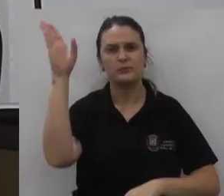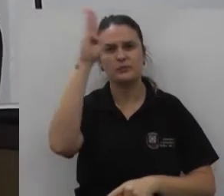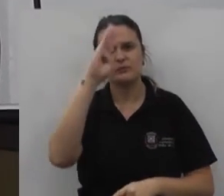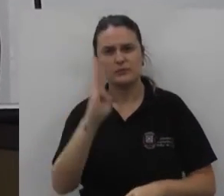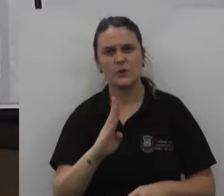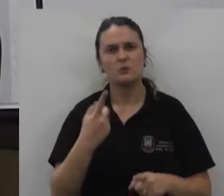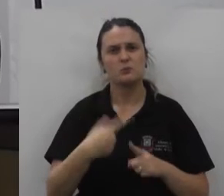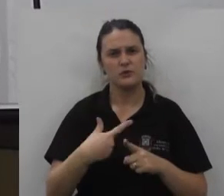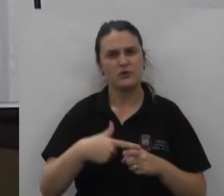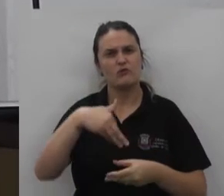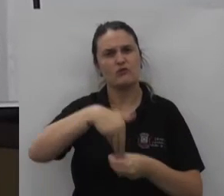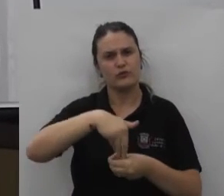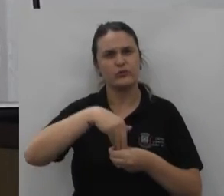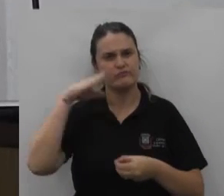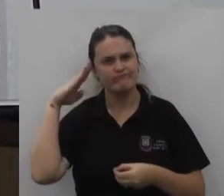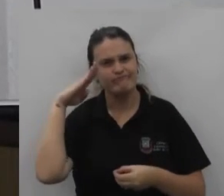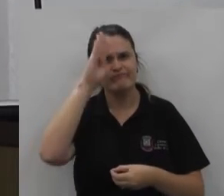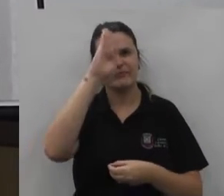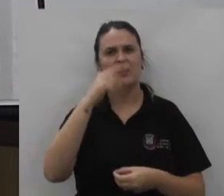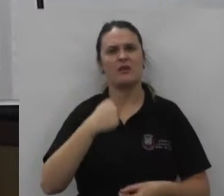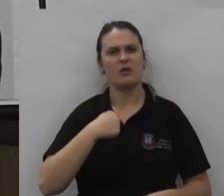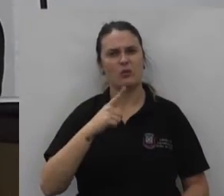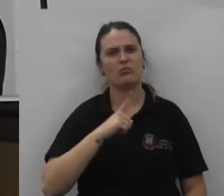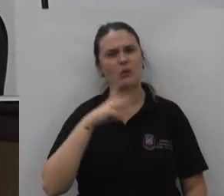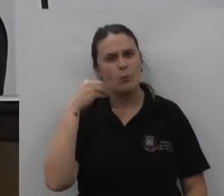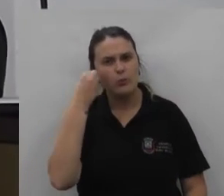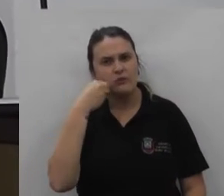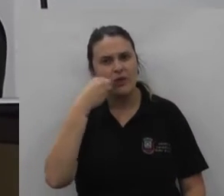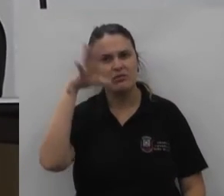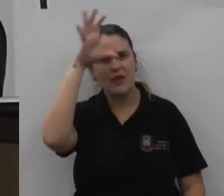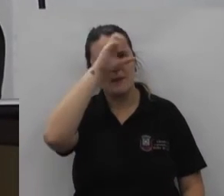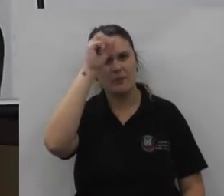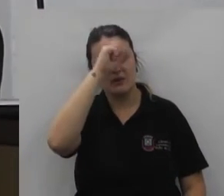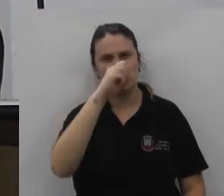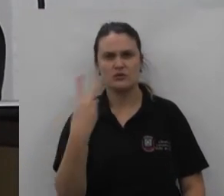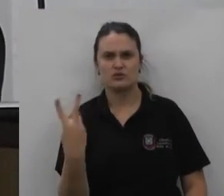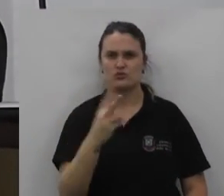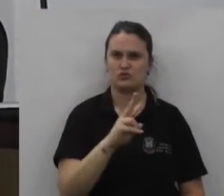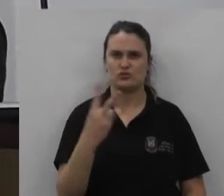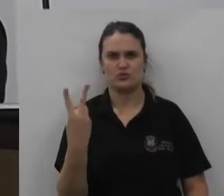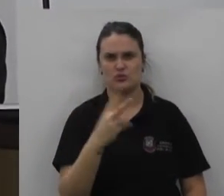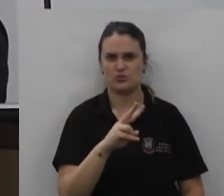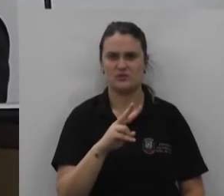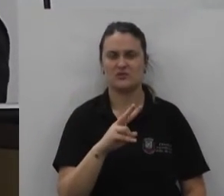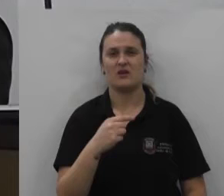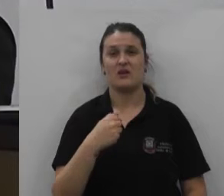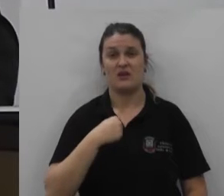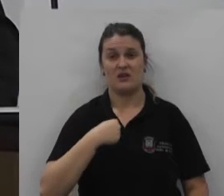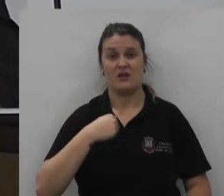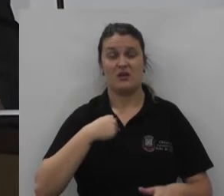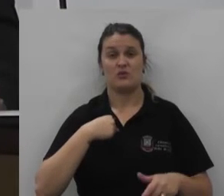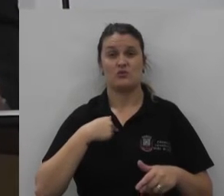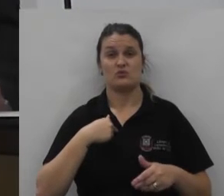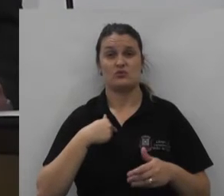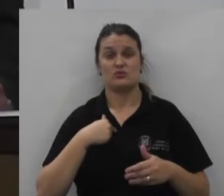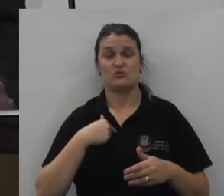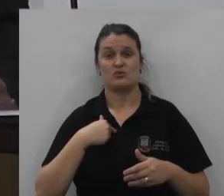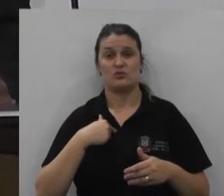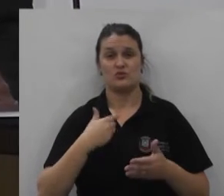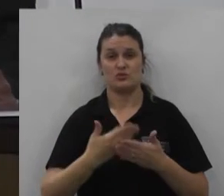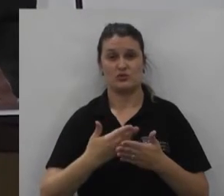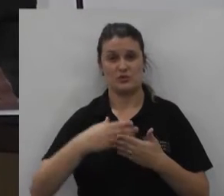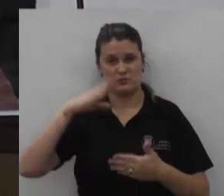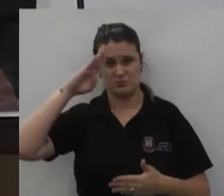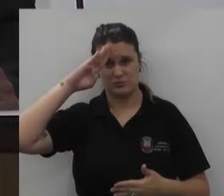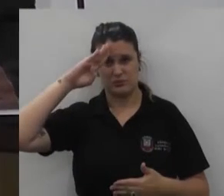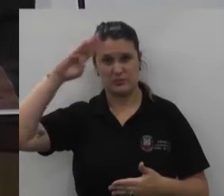em ter verificado isso. Eu tive a oportunidade de aprender as duas histórias. Quando fui militar, eu